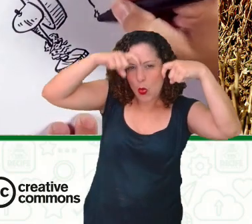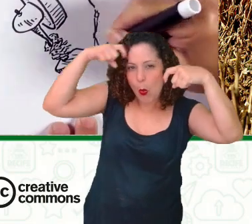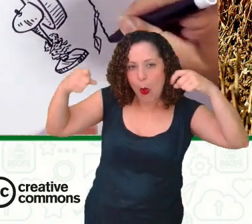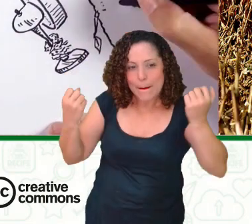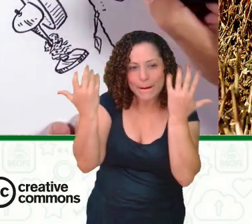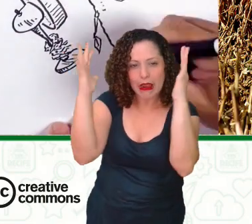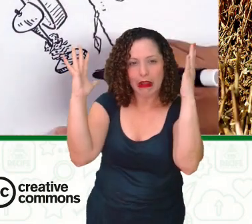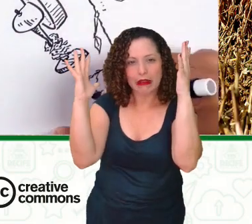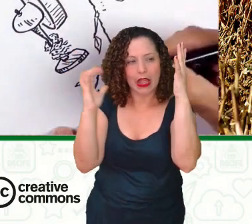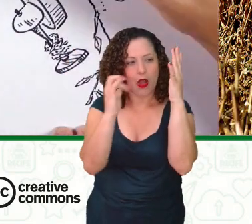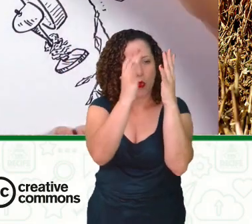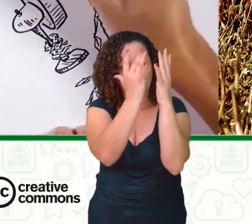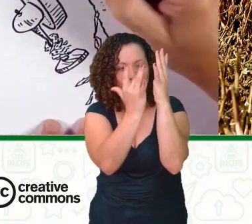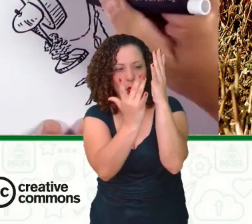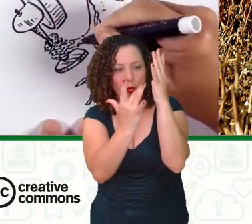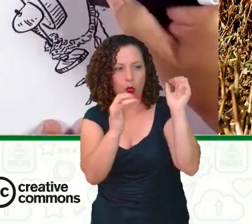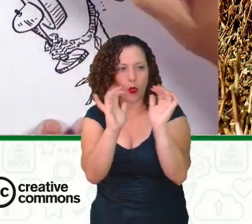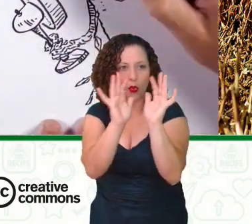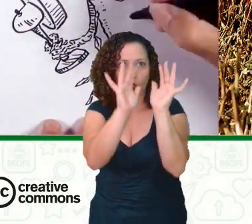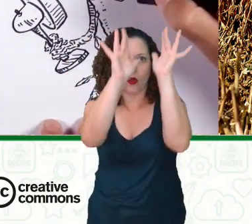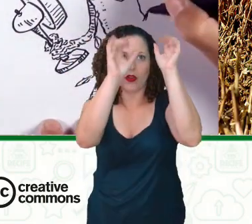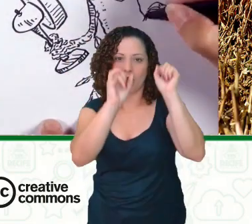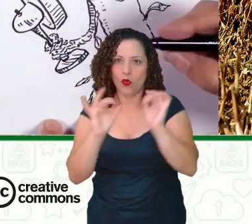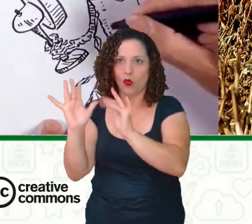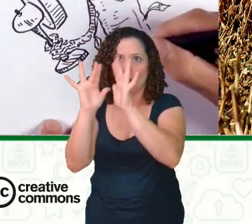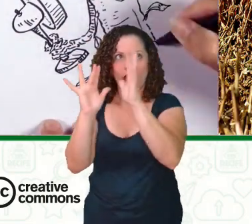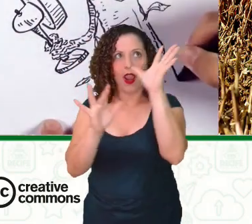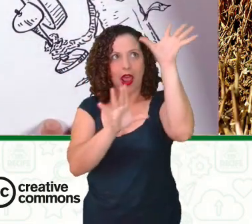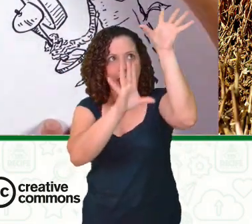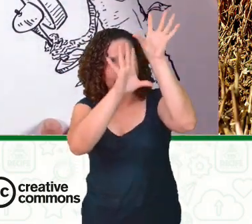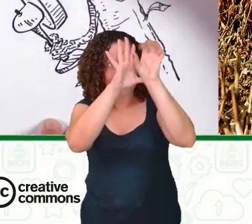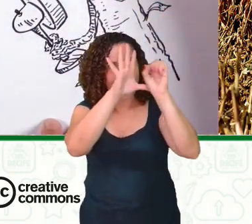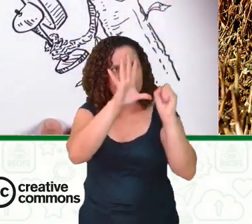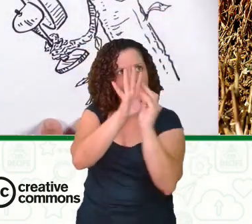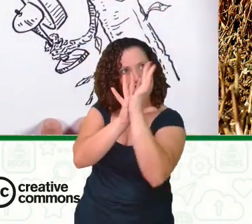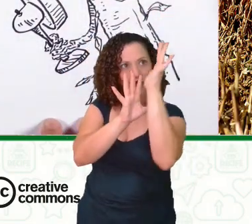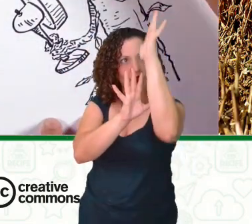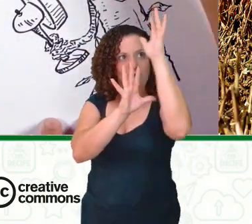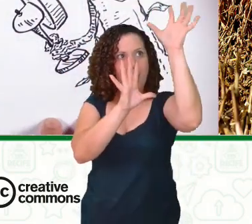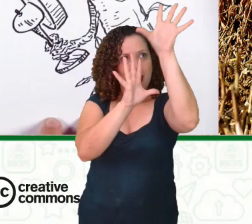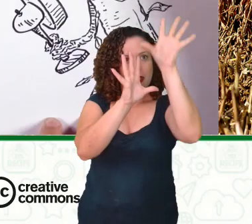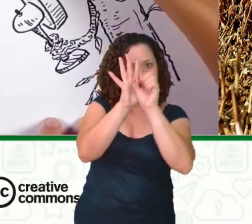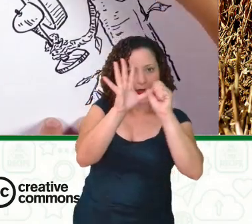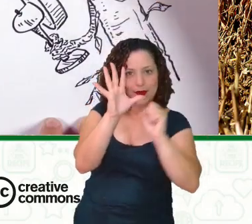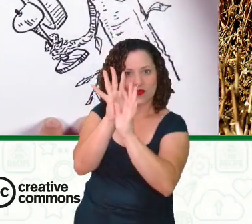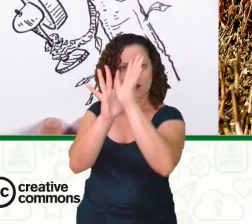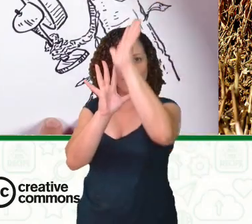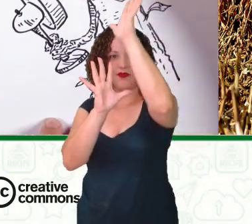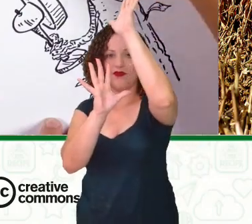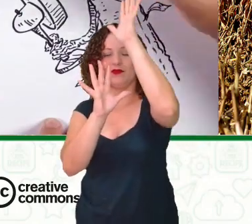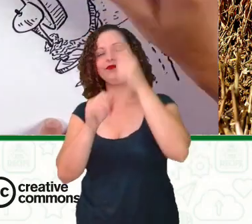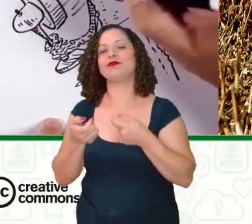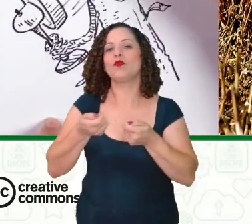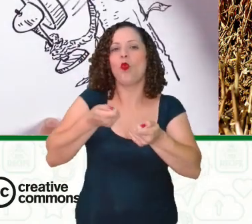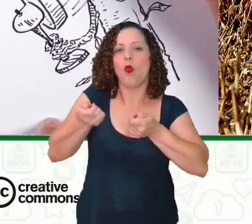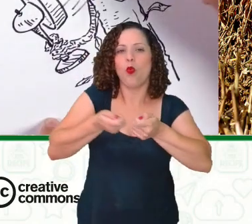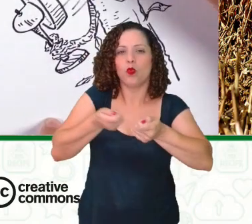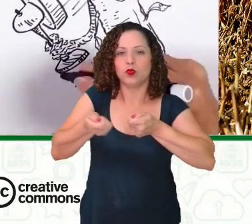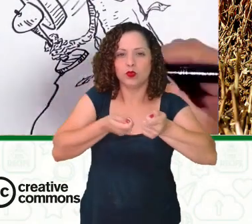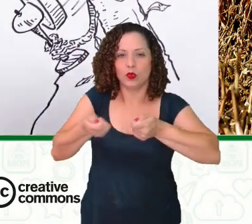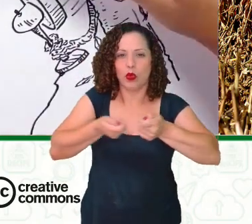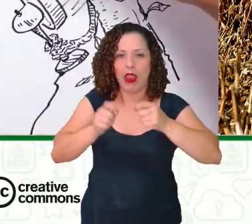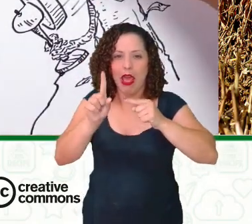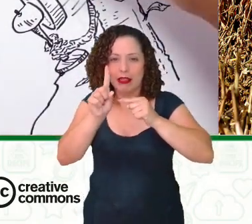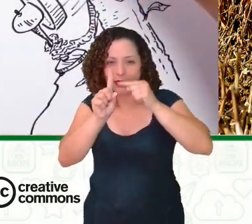funcionando como uma bomba d'água que tanto recebe quanto transpira a água enquanto faz o controle de sua própria temperatura e